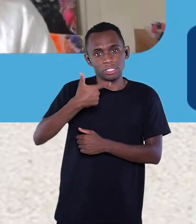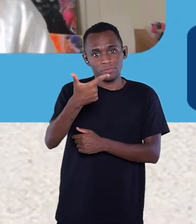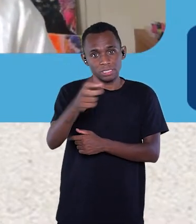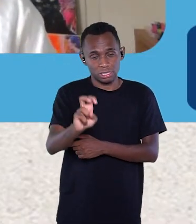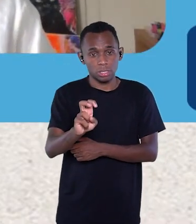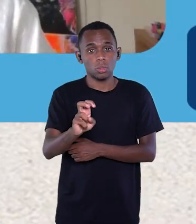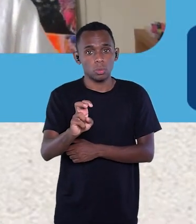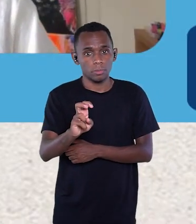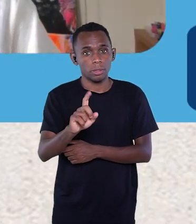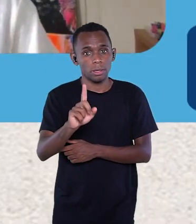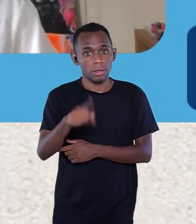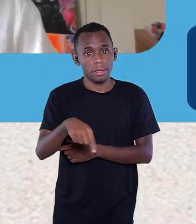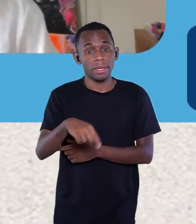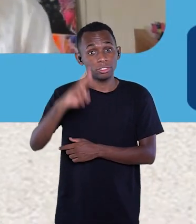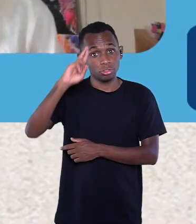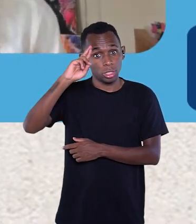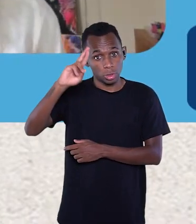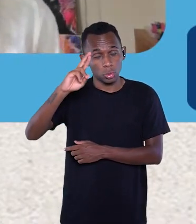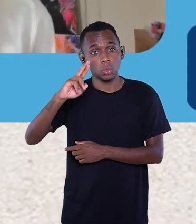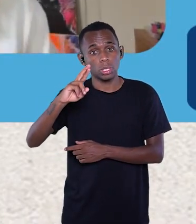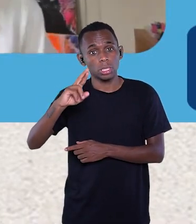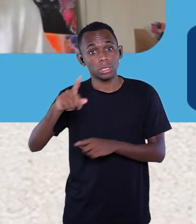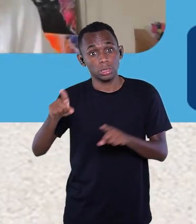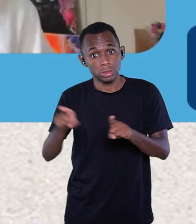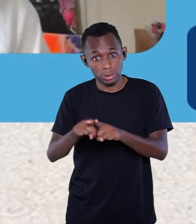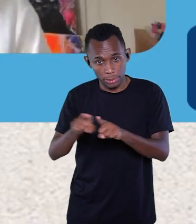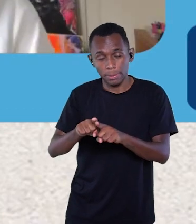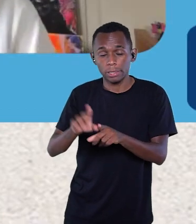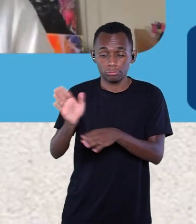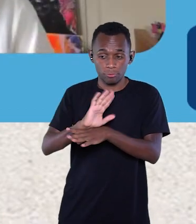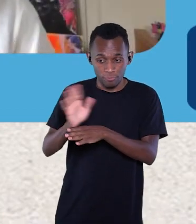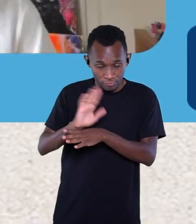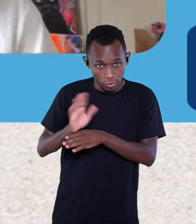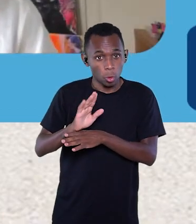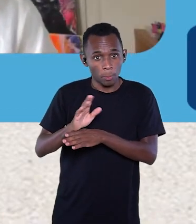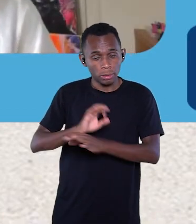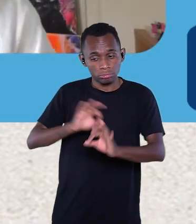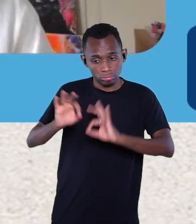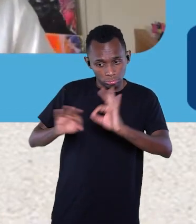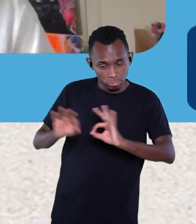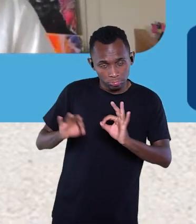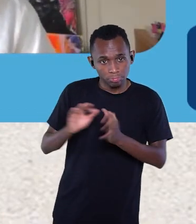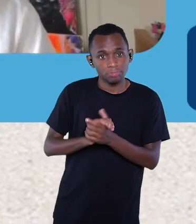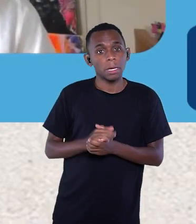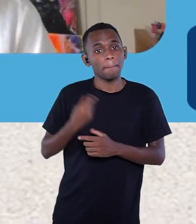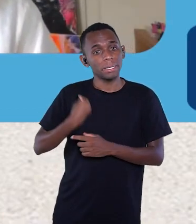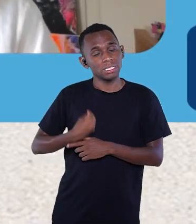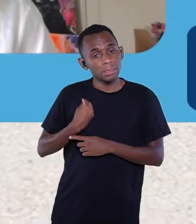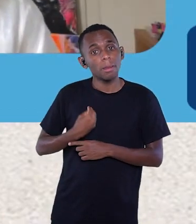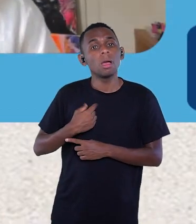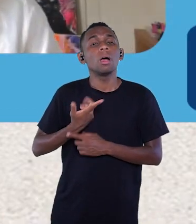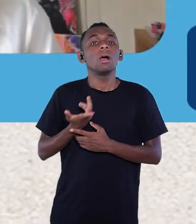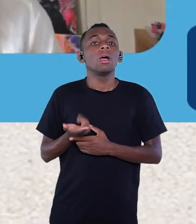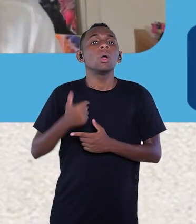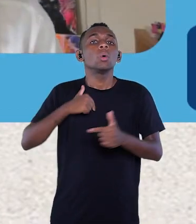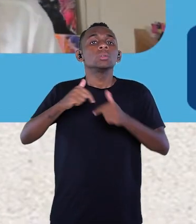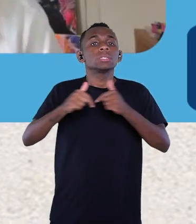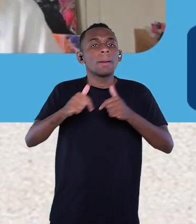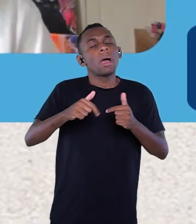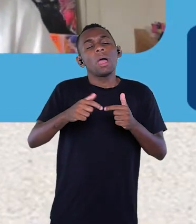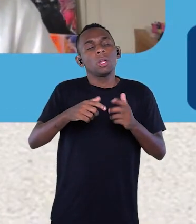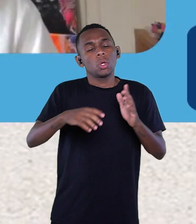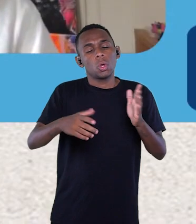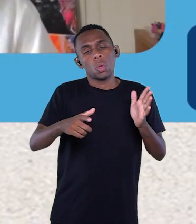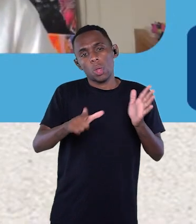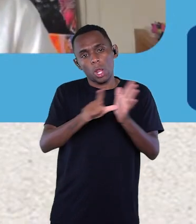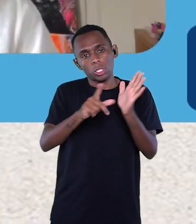25 anos que é tanto diretora como ela tá no filme, né? E ela fala, não, eu trabalho numa